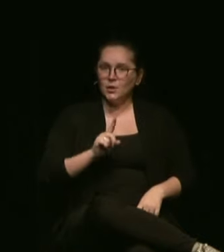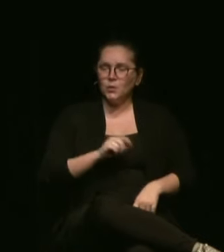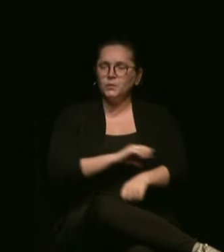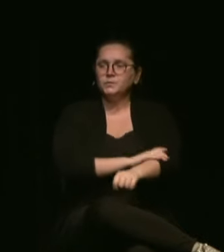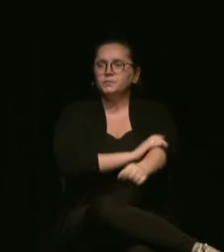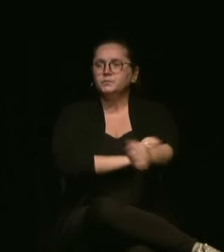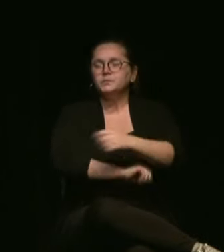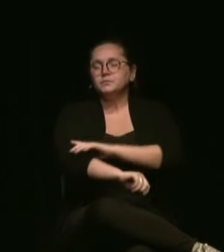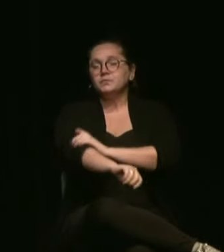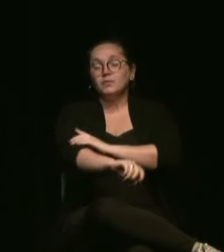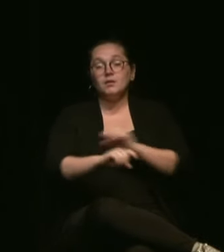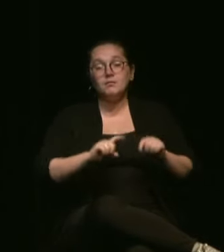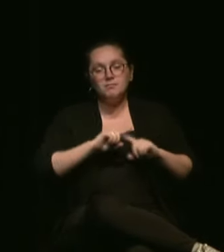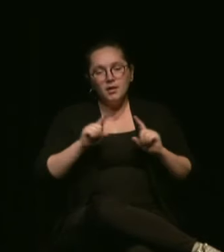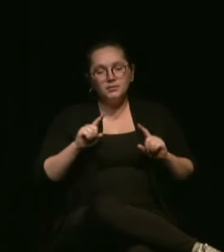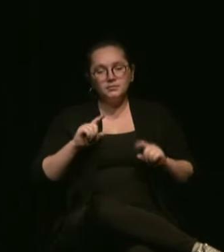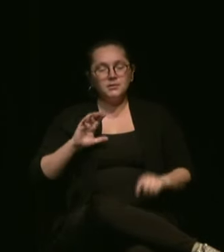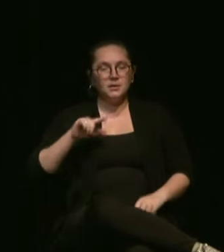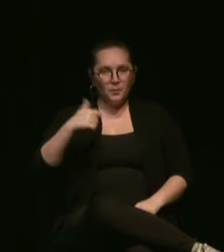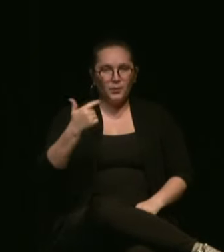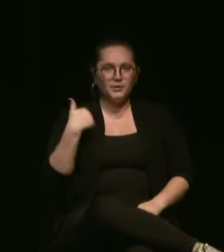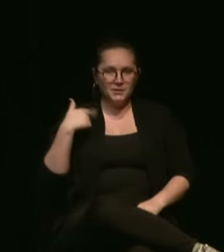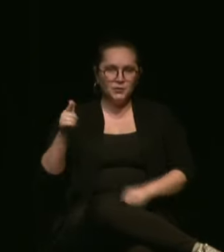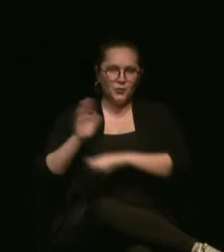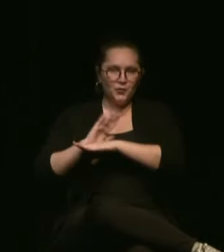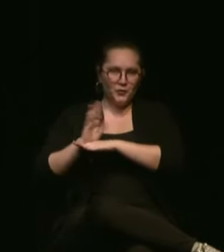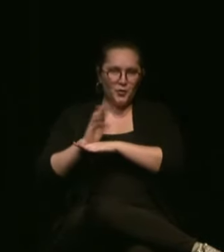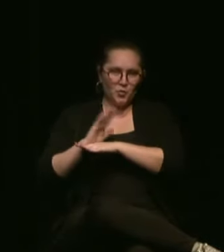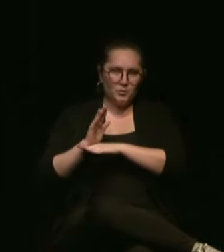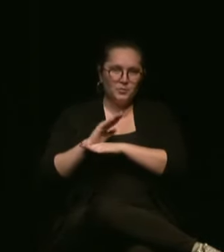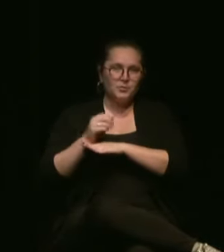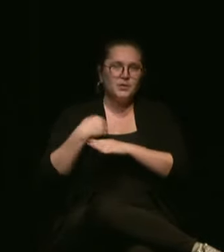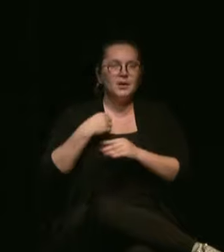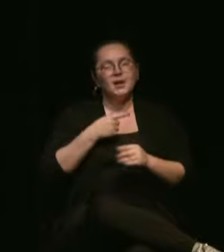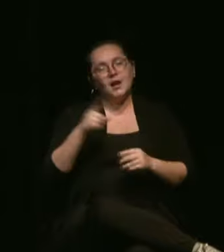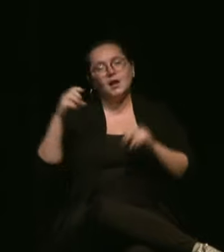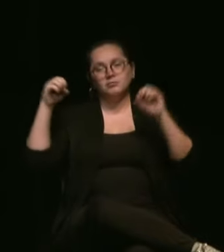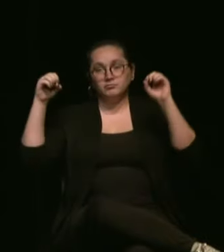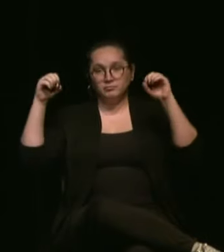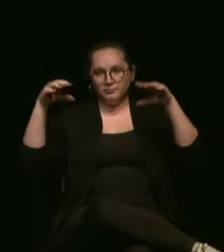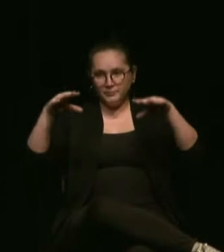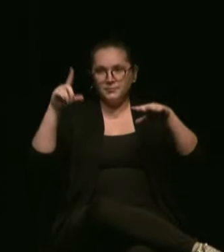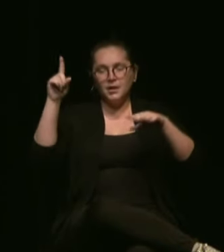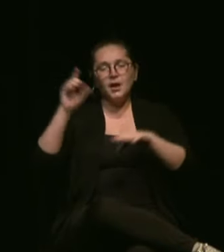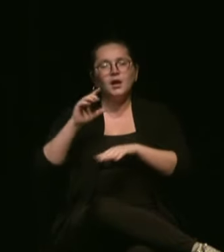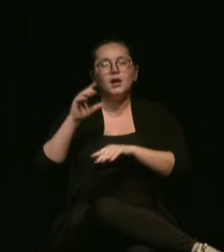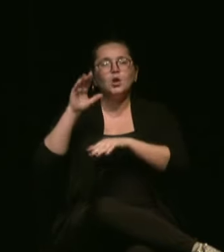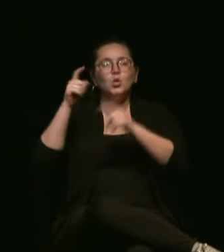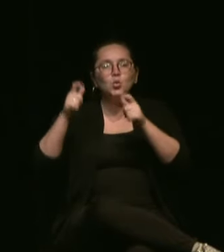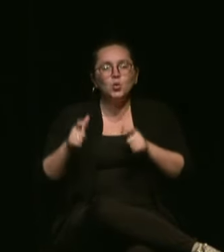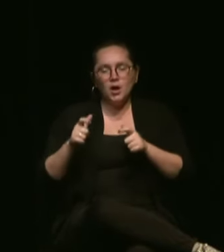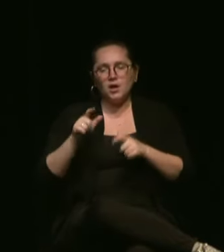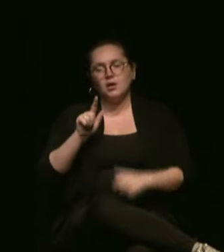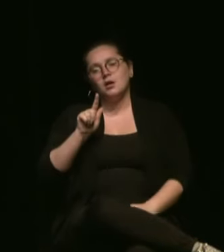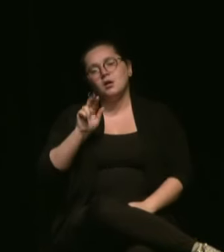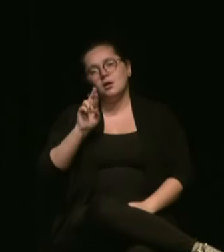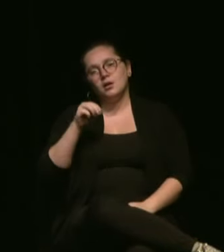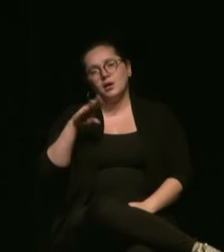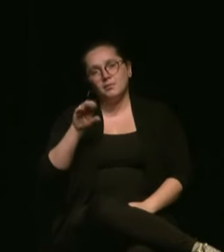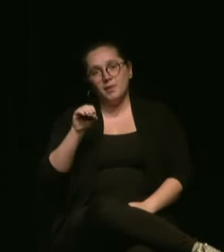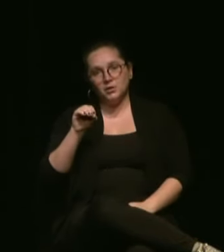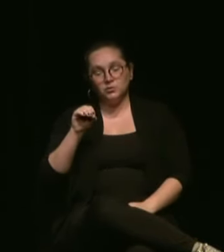filme é levado para Gramado e aí entra em cena o segundo herói, que é a plateia, que ao ver o filme